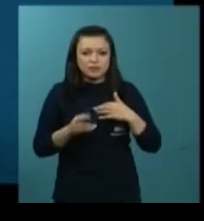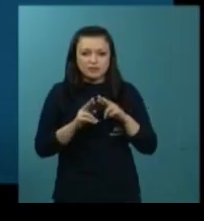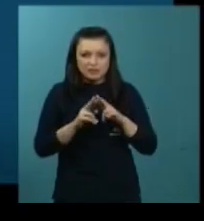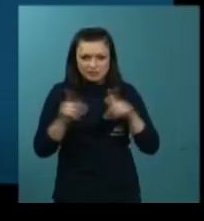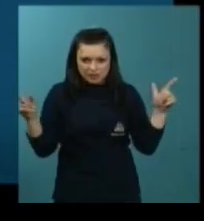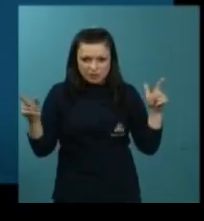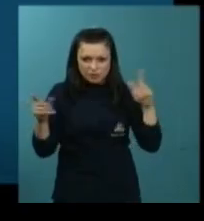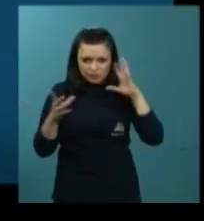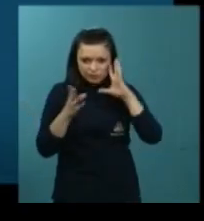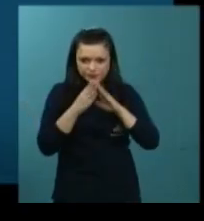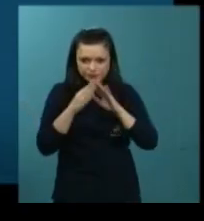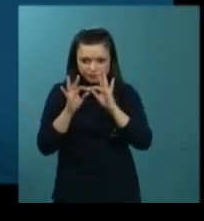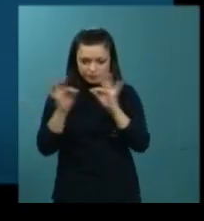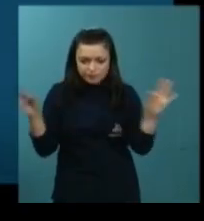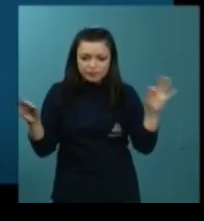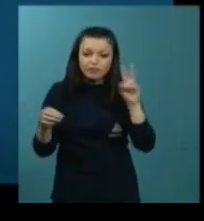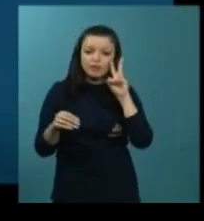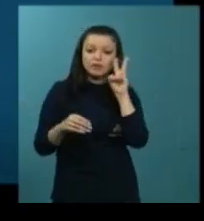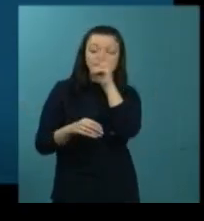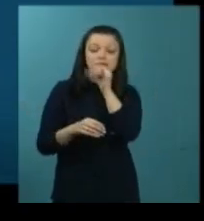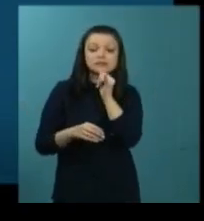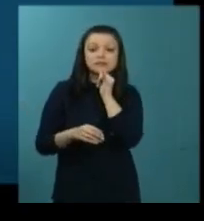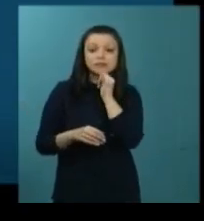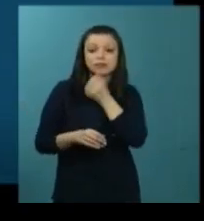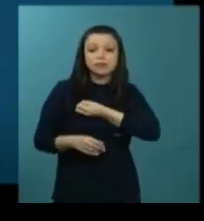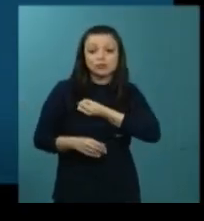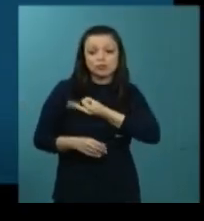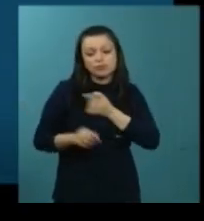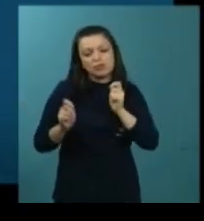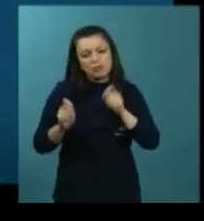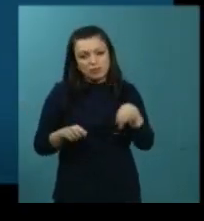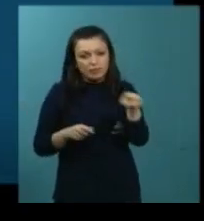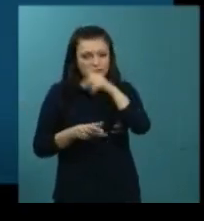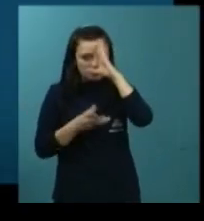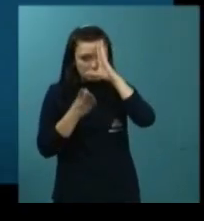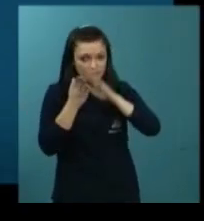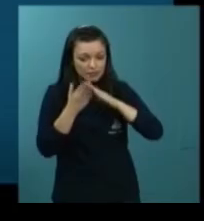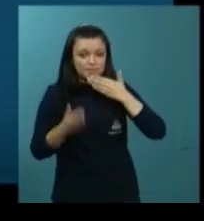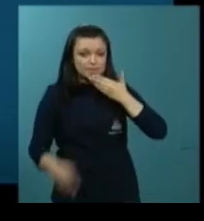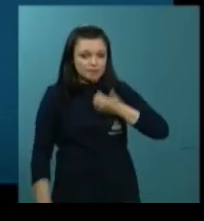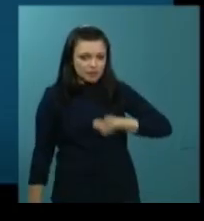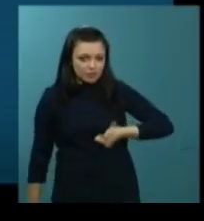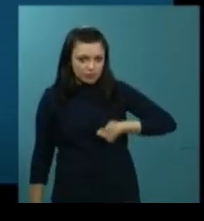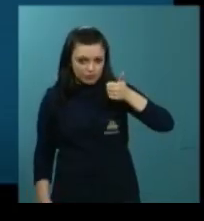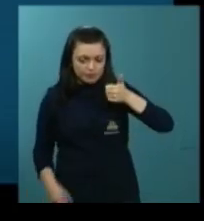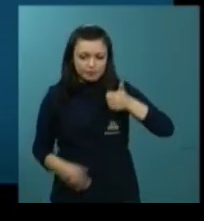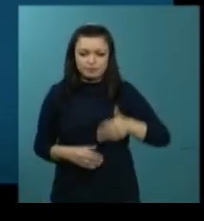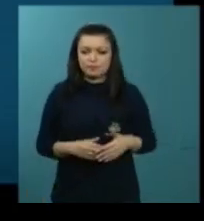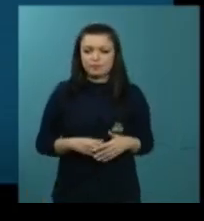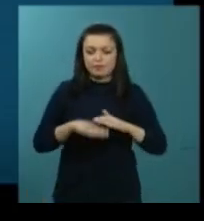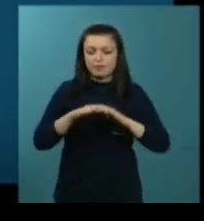o palavreado, vamos ver exemplo numérico para que você enxergue com mais